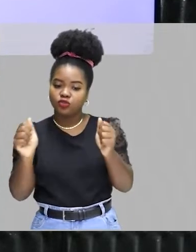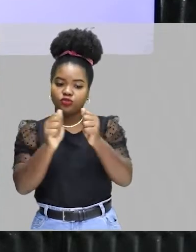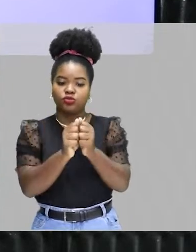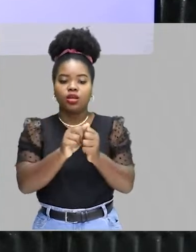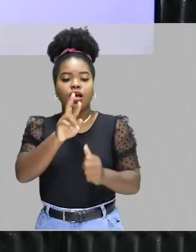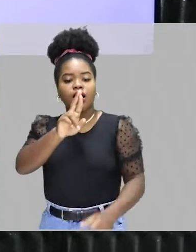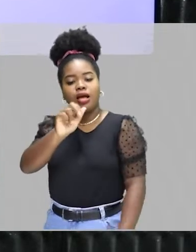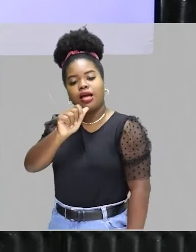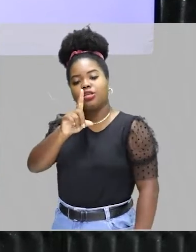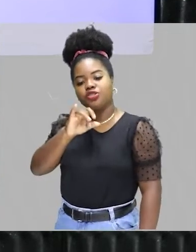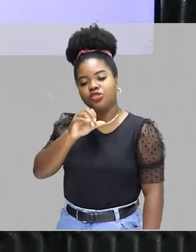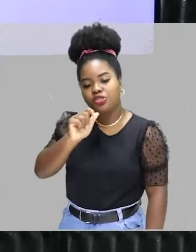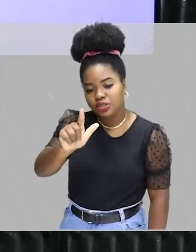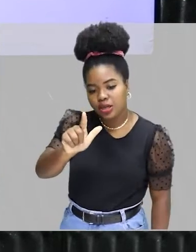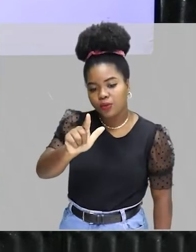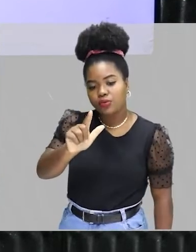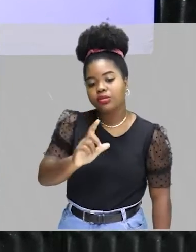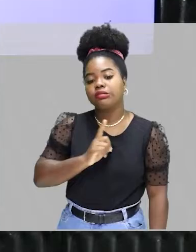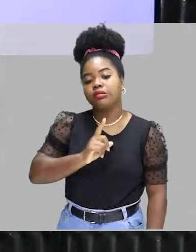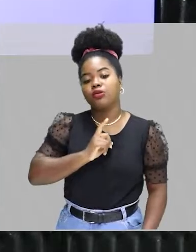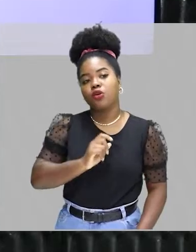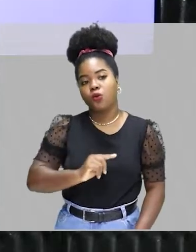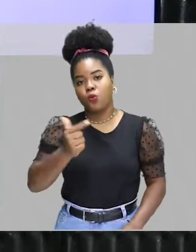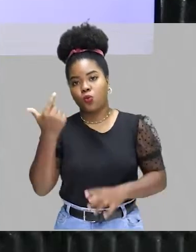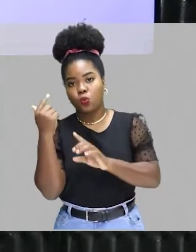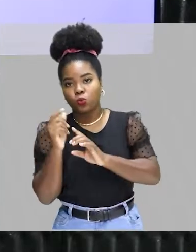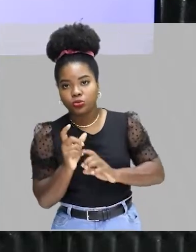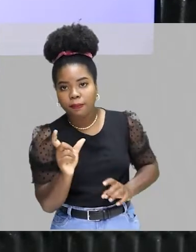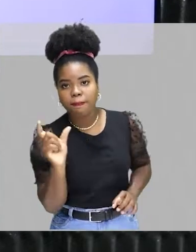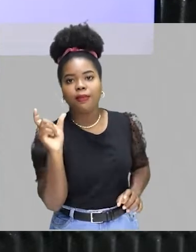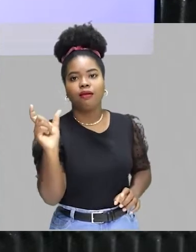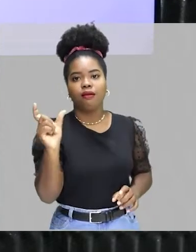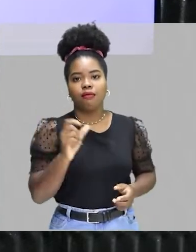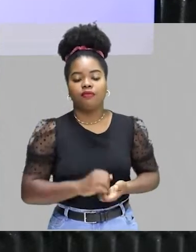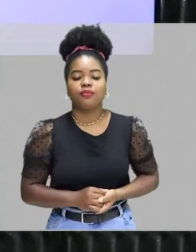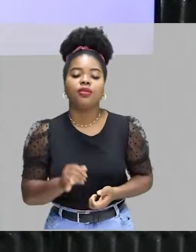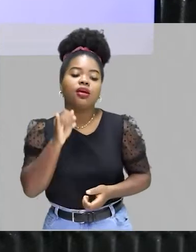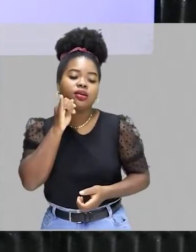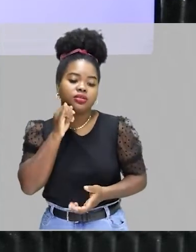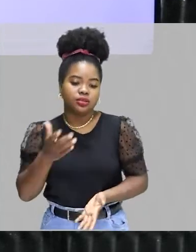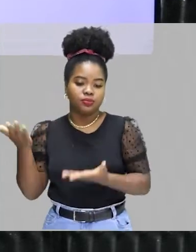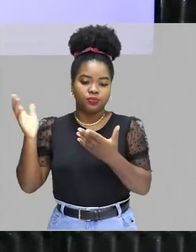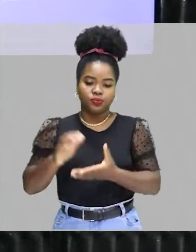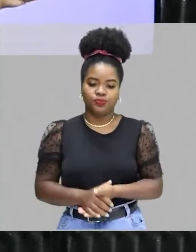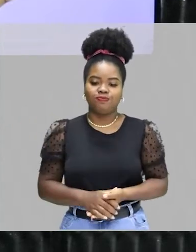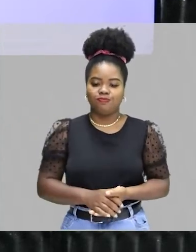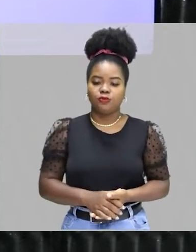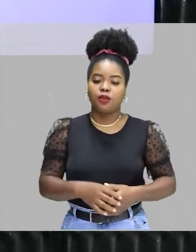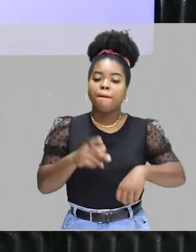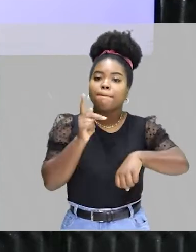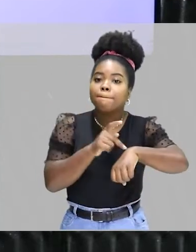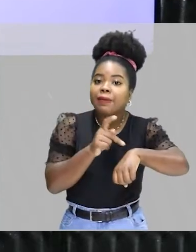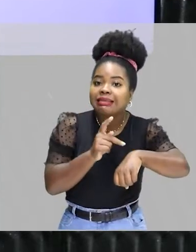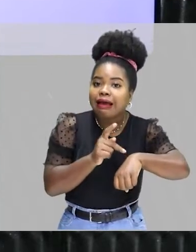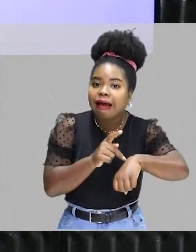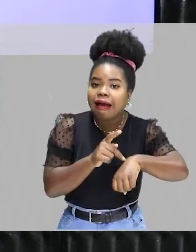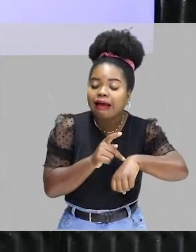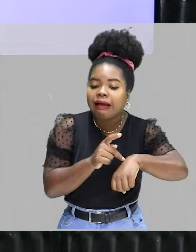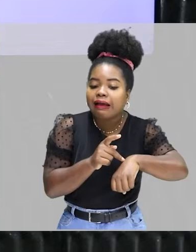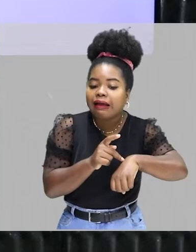dar, como é que diz? Origem a uma outra palavra. Então, eu tenho aqui, ó, um exemplo. Pedra é uma palavra